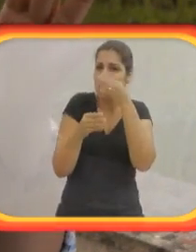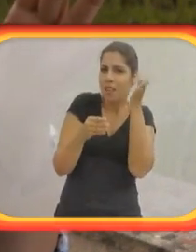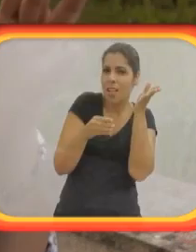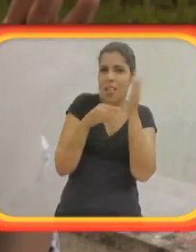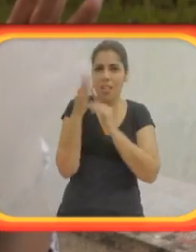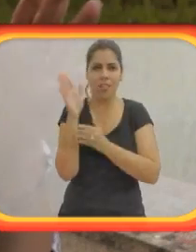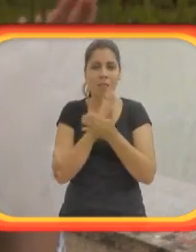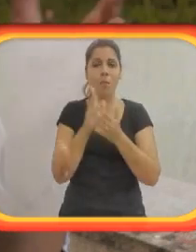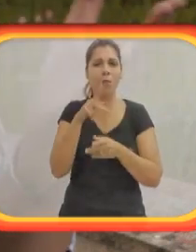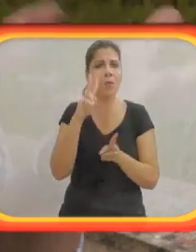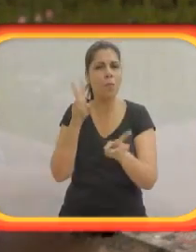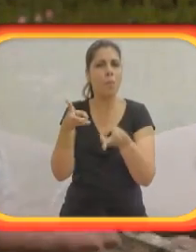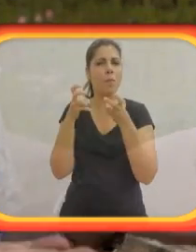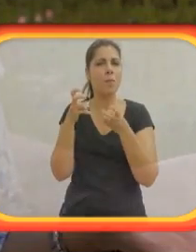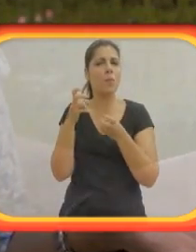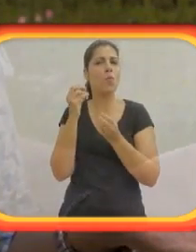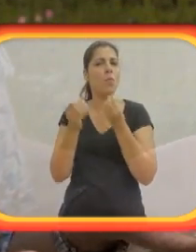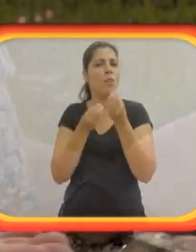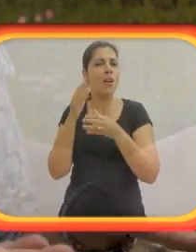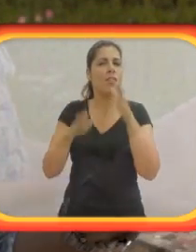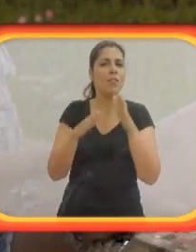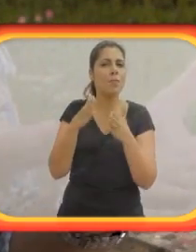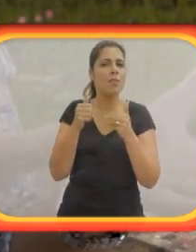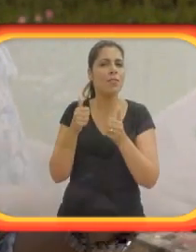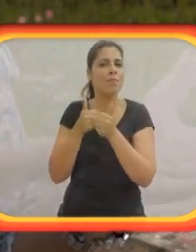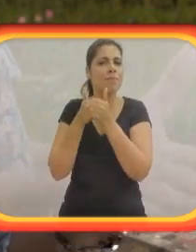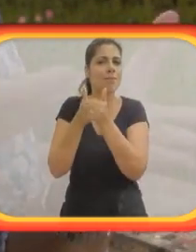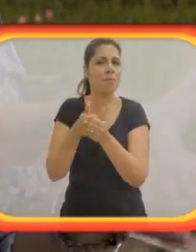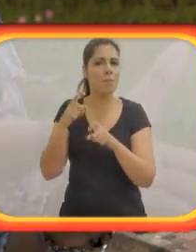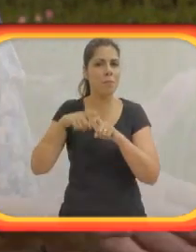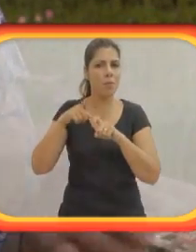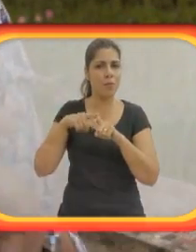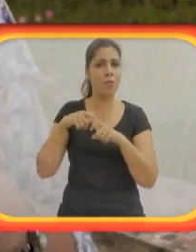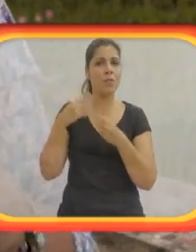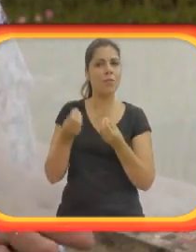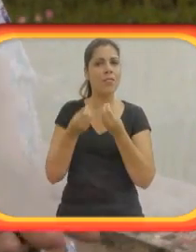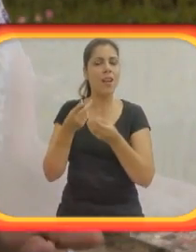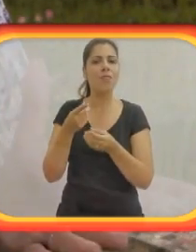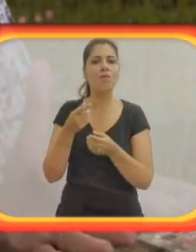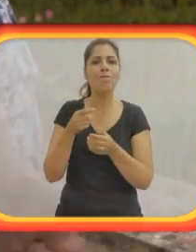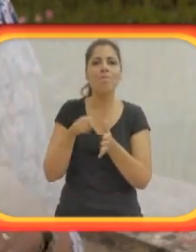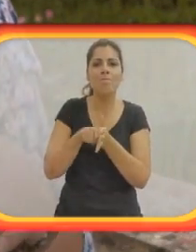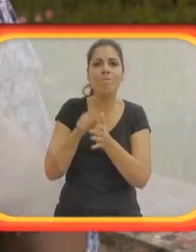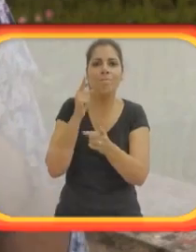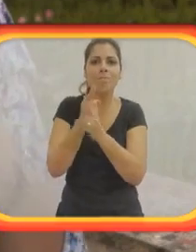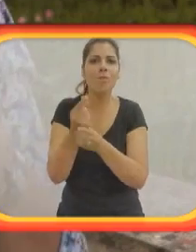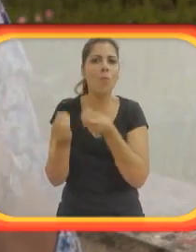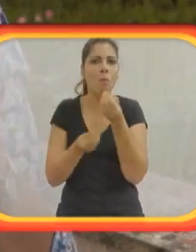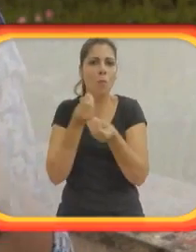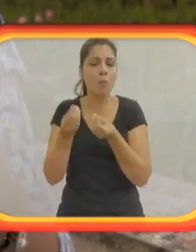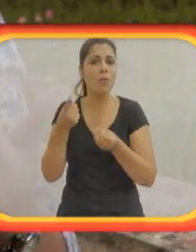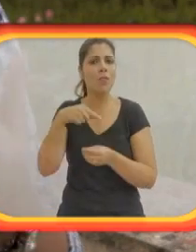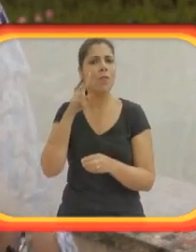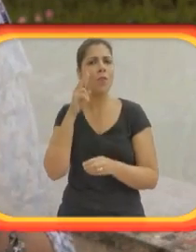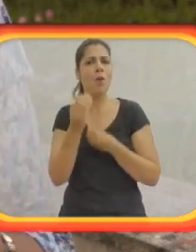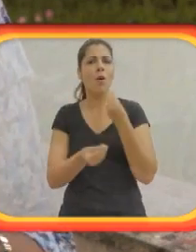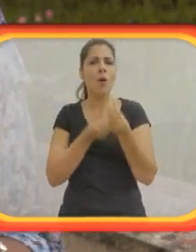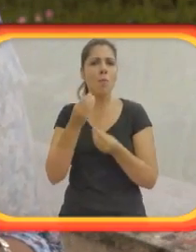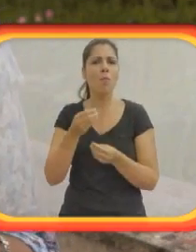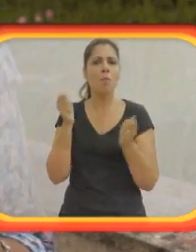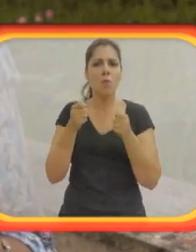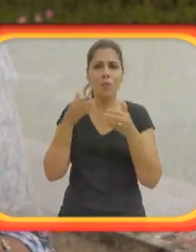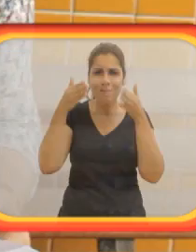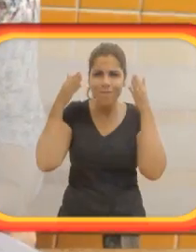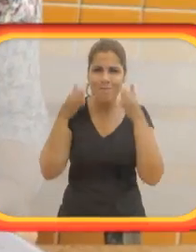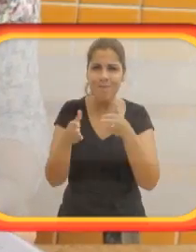observa, percebe isso. E às vezes pede até que seja acompanhada mesmo por um médico para dar um diagnóstico, para que ele possa ver como ele vai